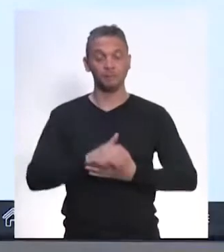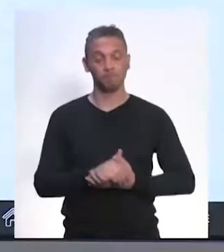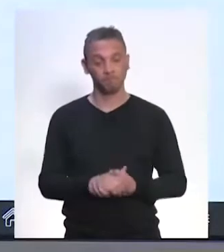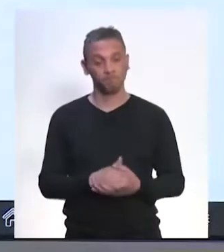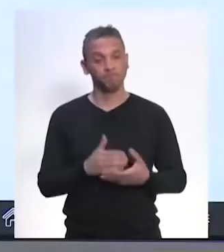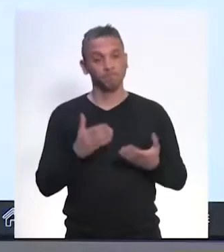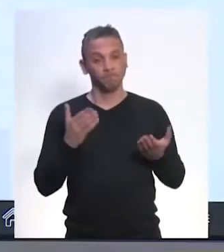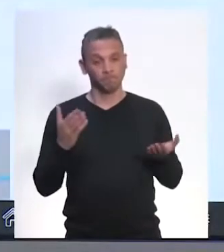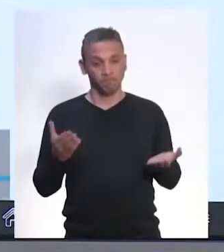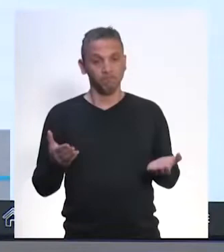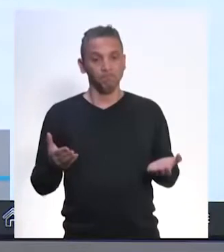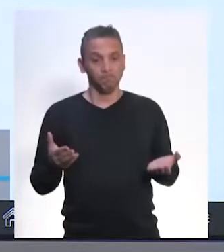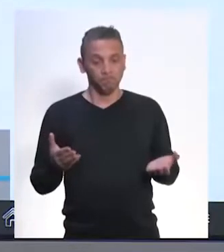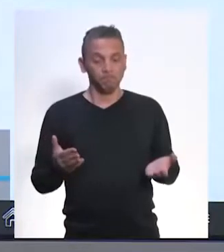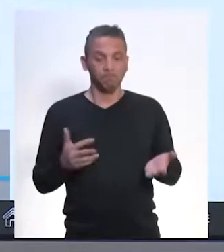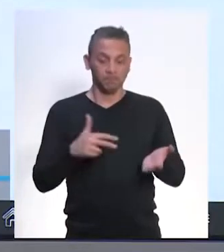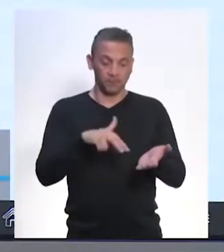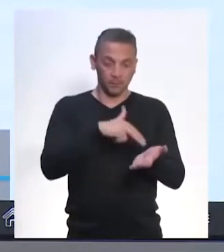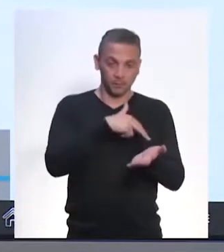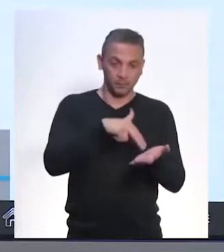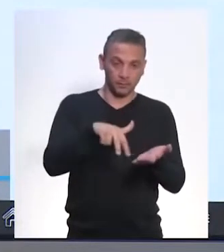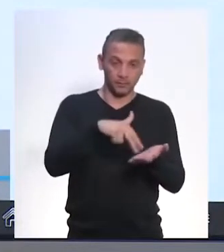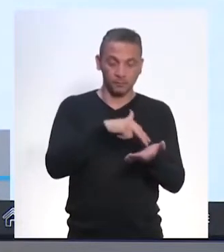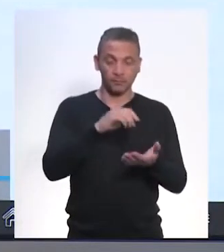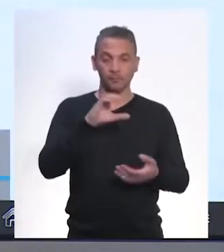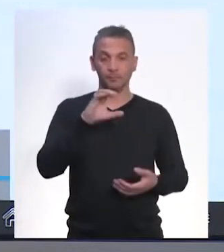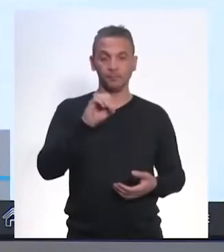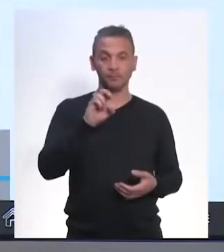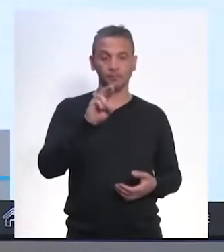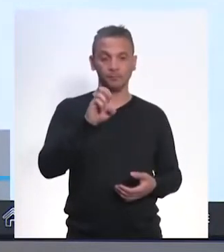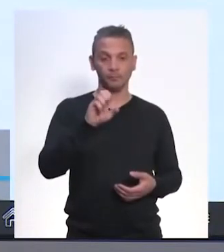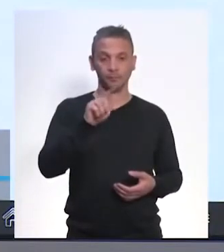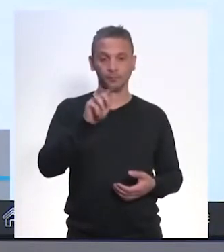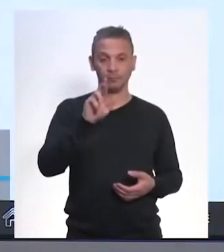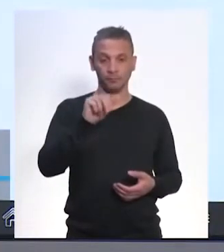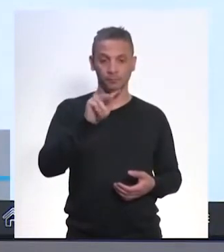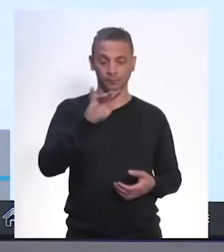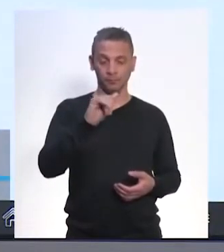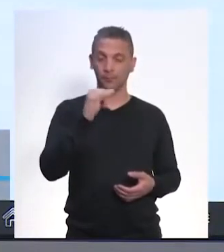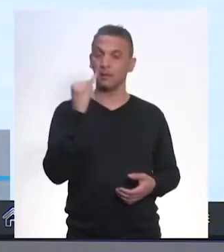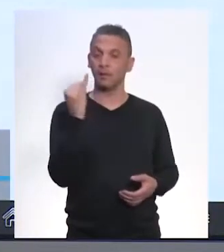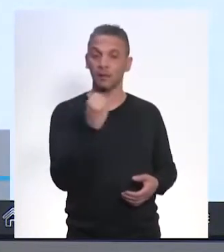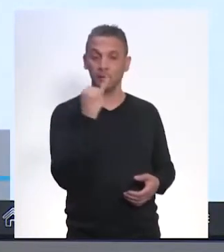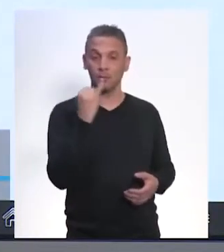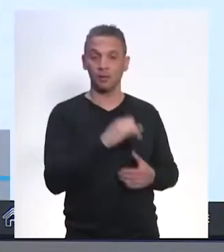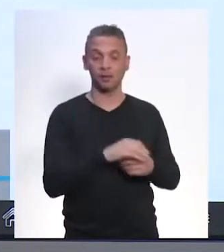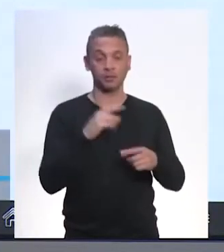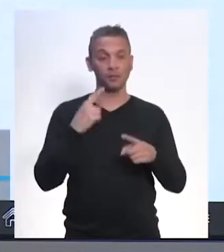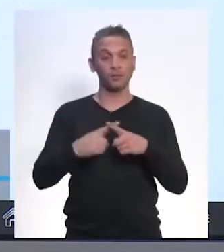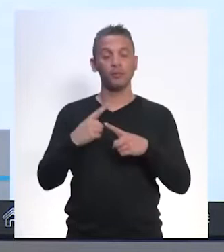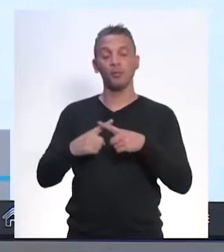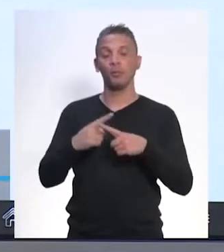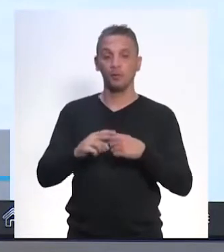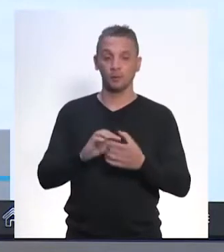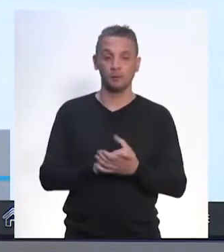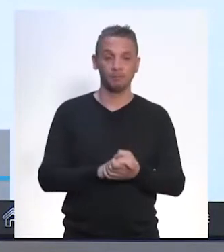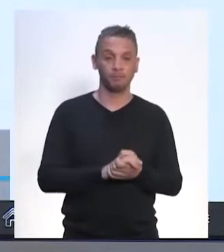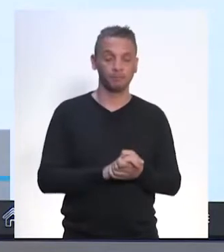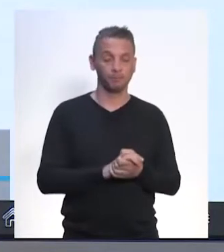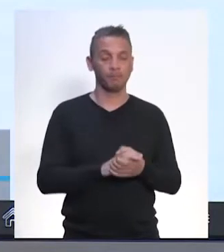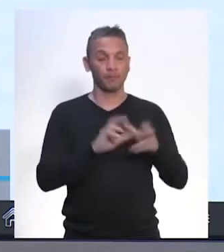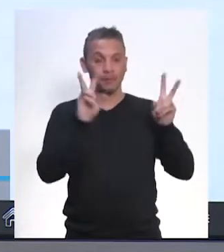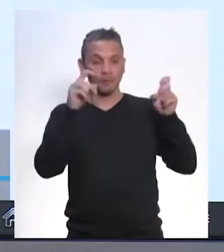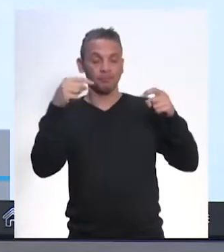a coreografia, né, ela é muito importante para o dançarino. Por quê? Dentro dessa questão do